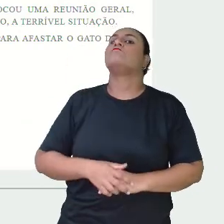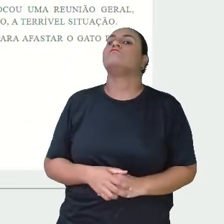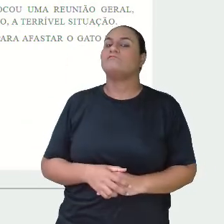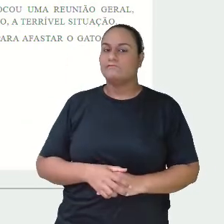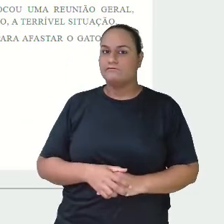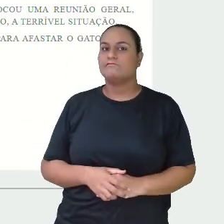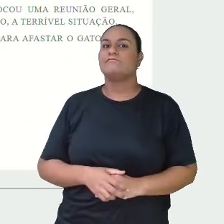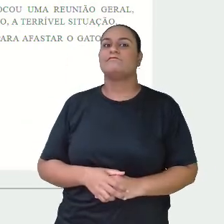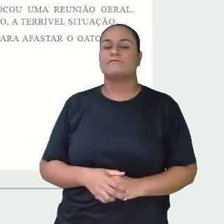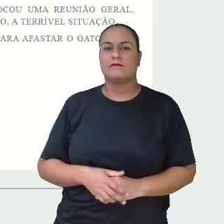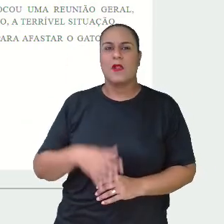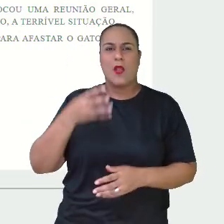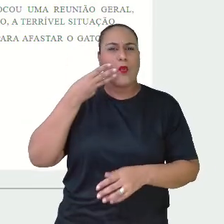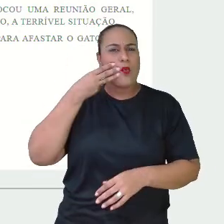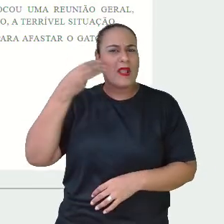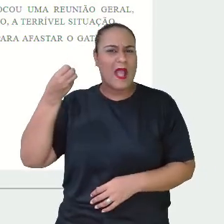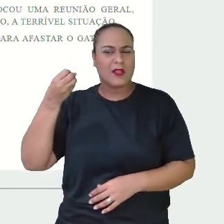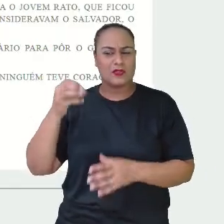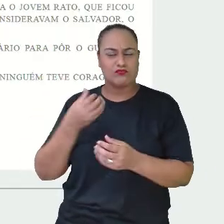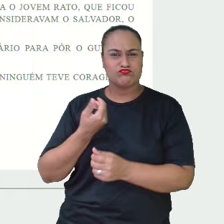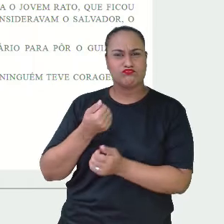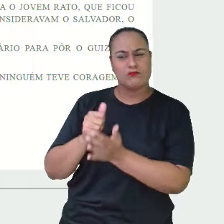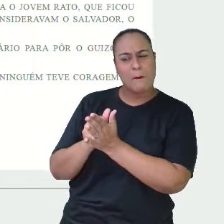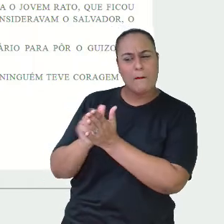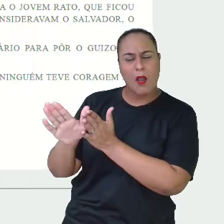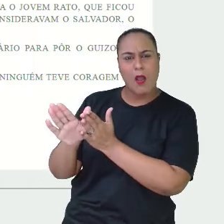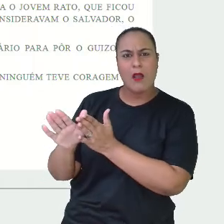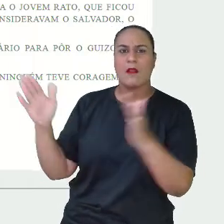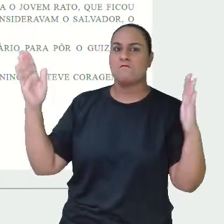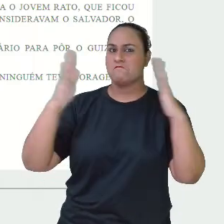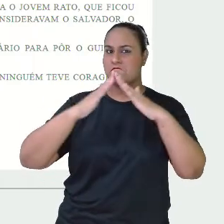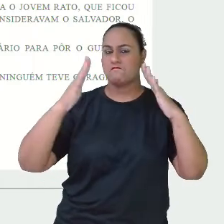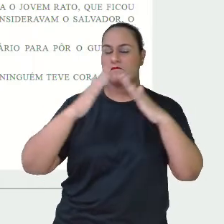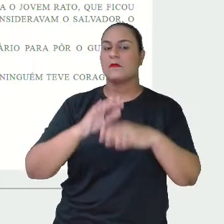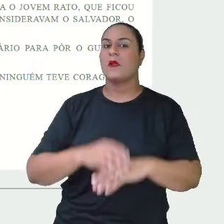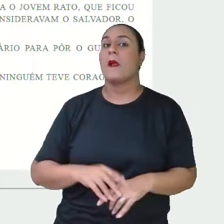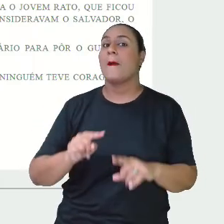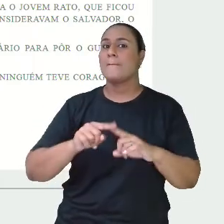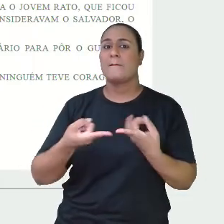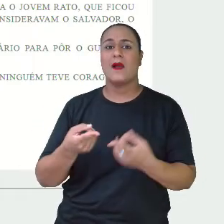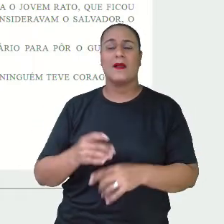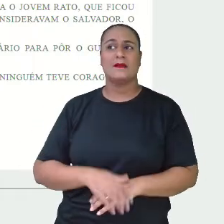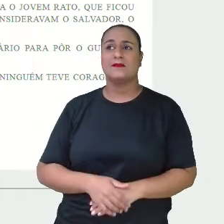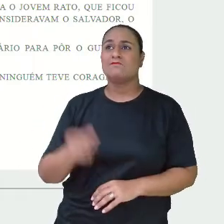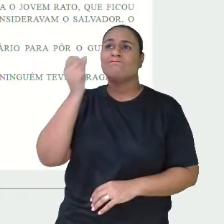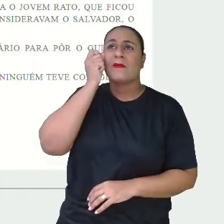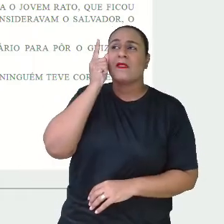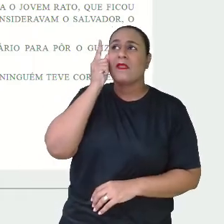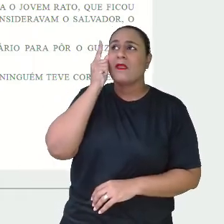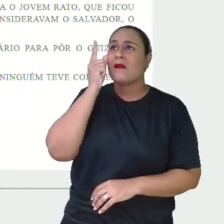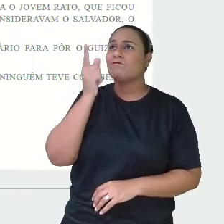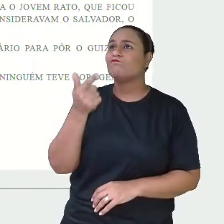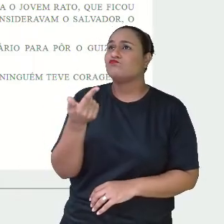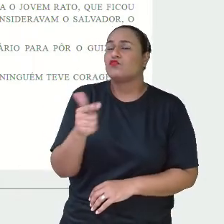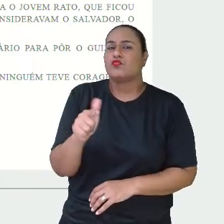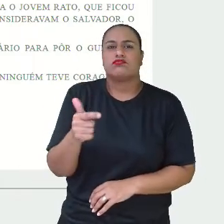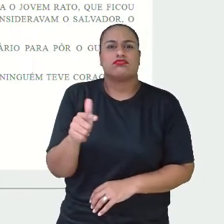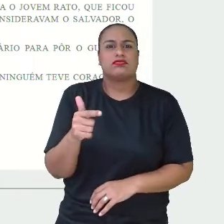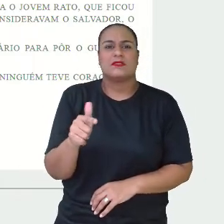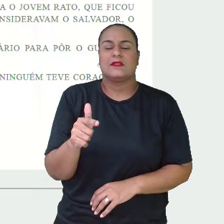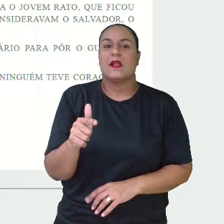gato desta casa, falou o líder. Mas ninguém tinha uma ideia que valesse a